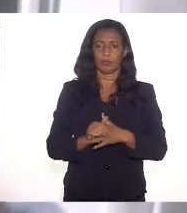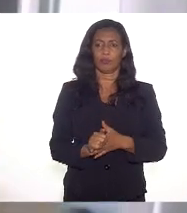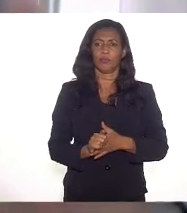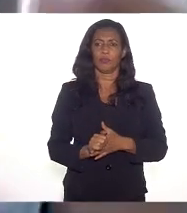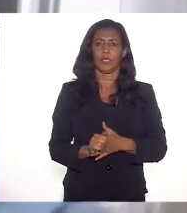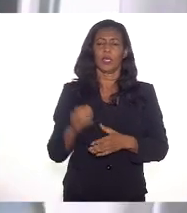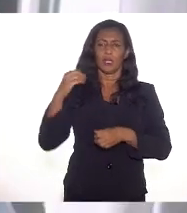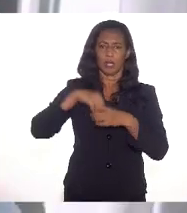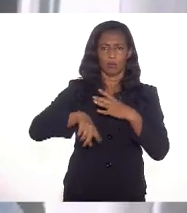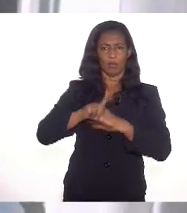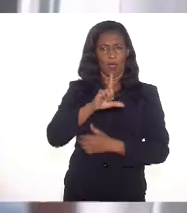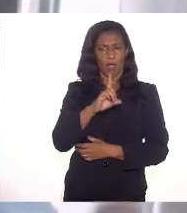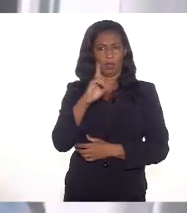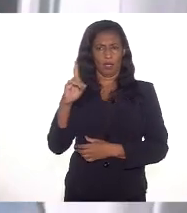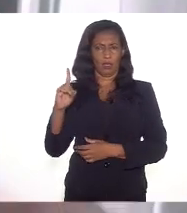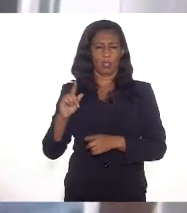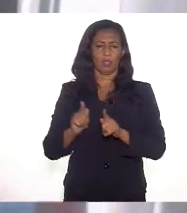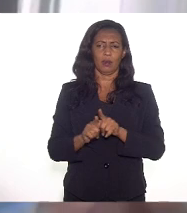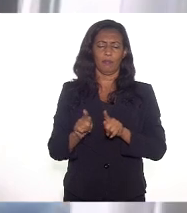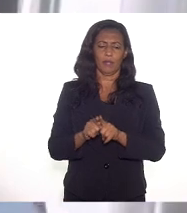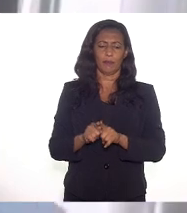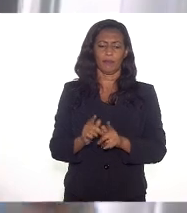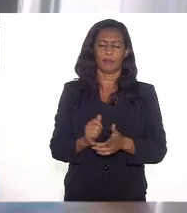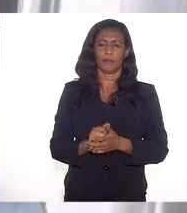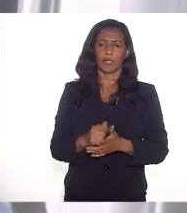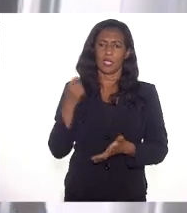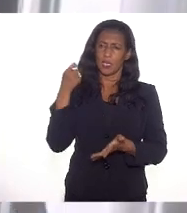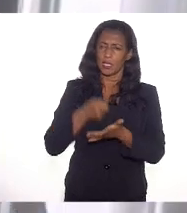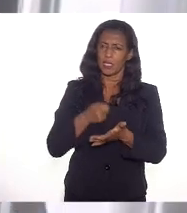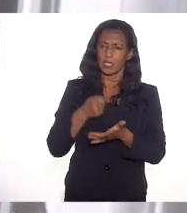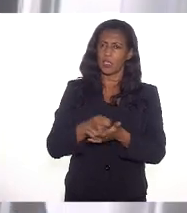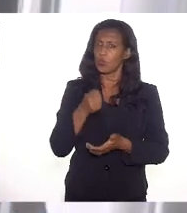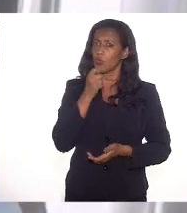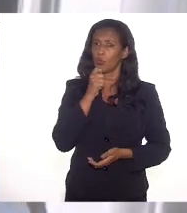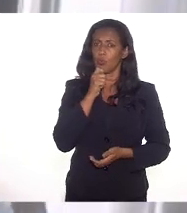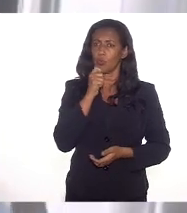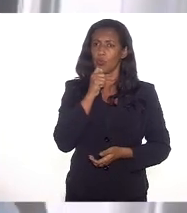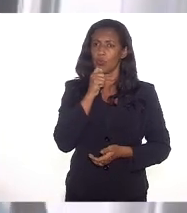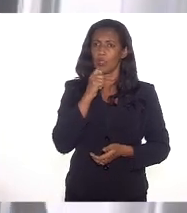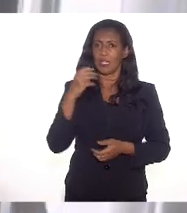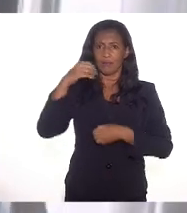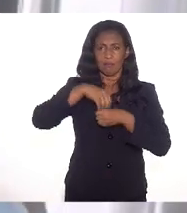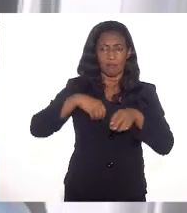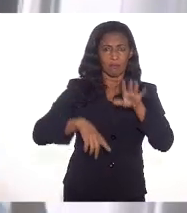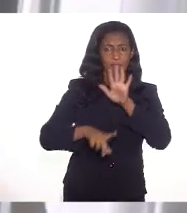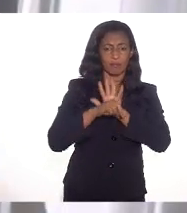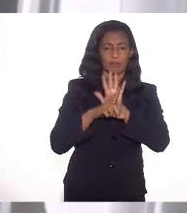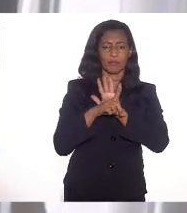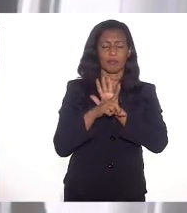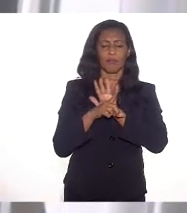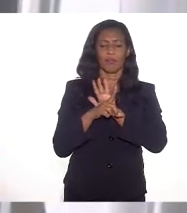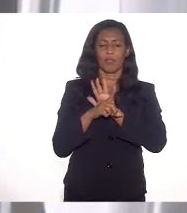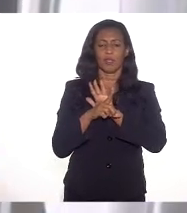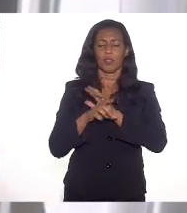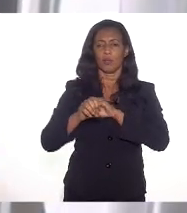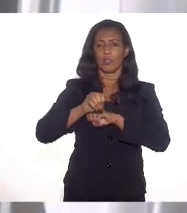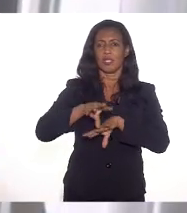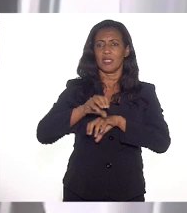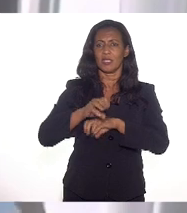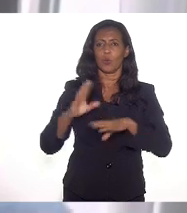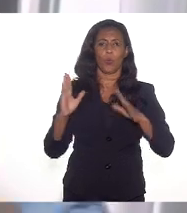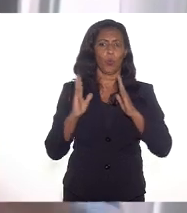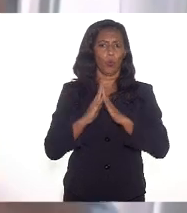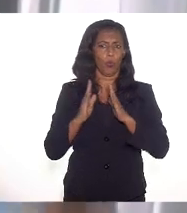LDB, como também, insisto, não há ainda previsão na legislação brasileira sobre a educação